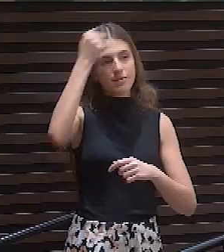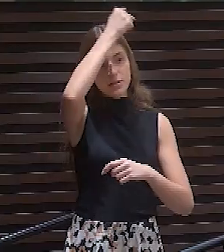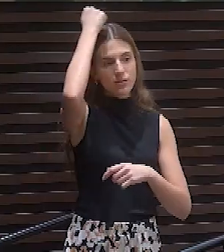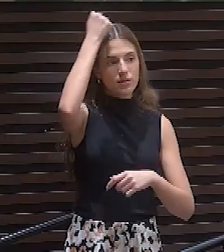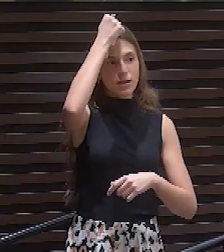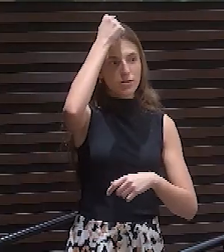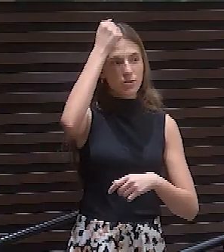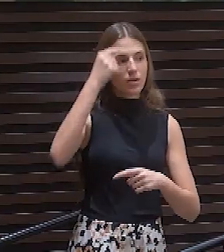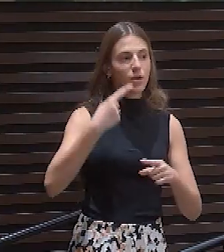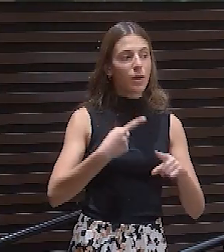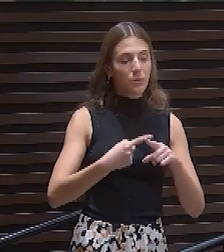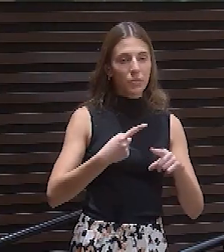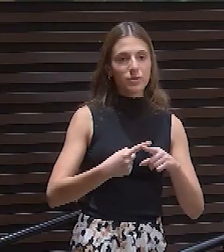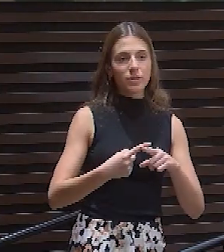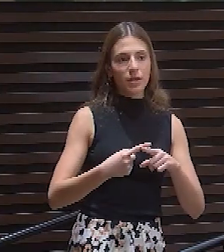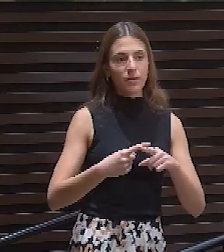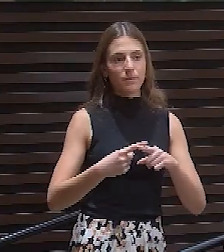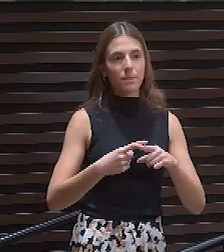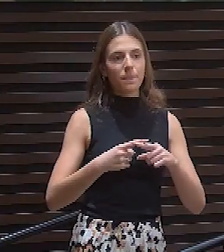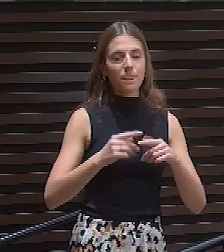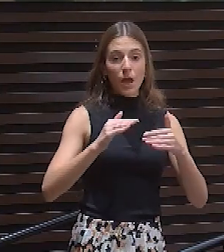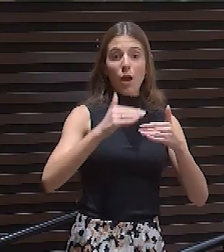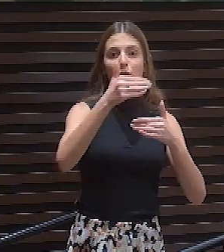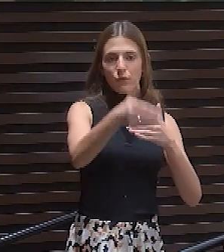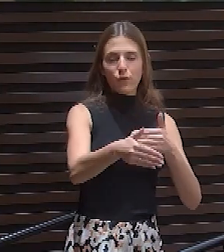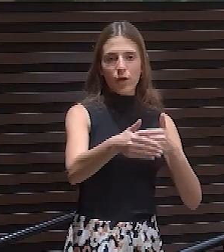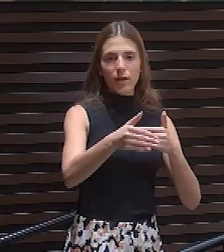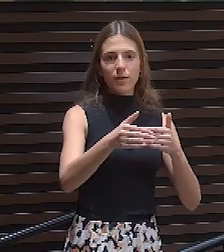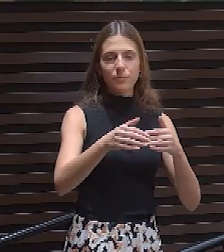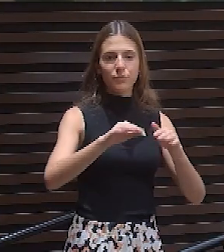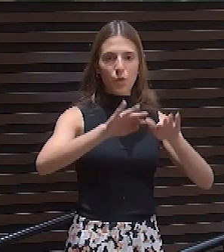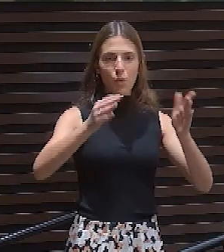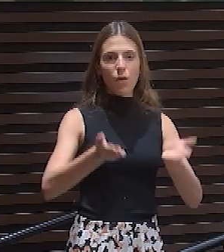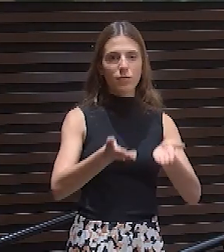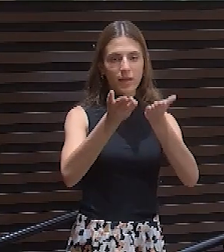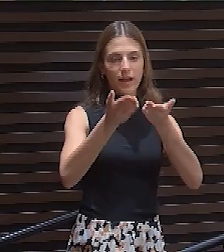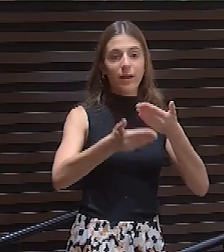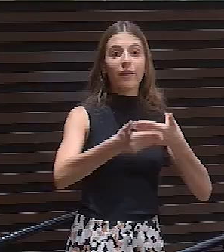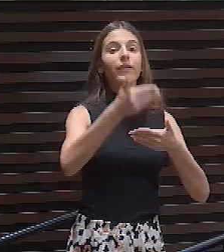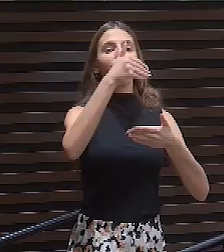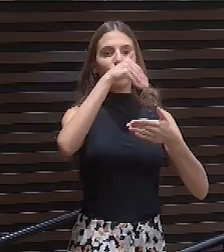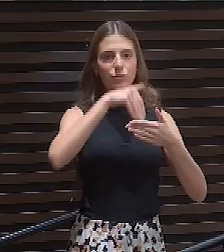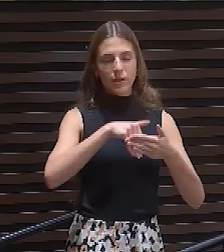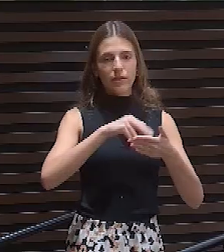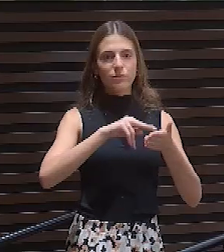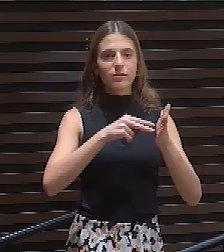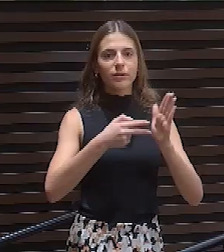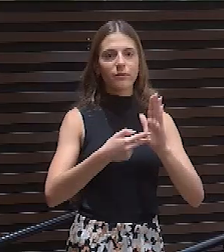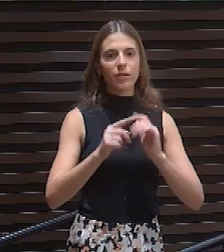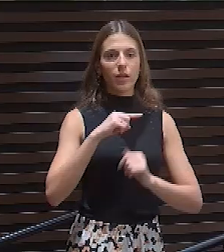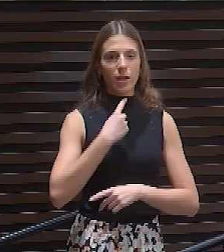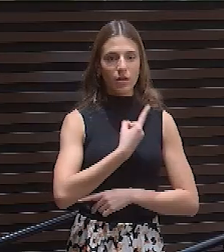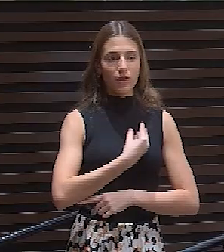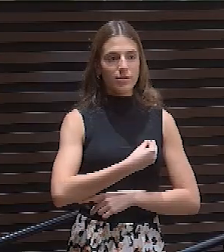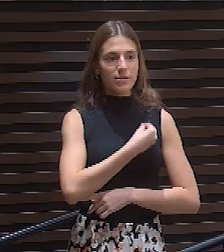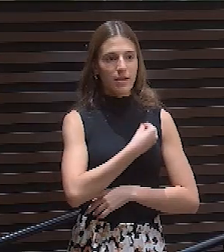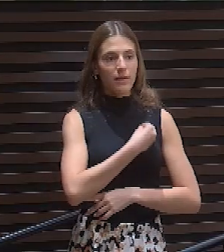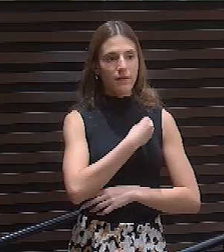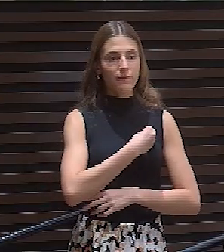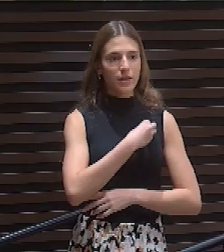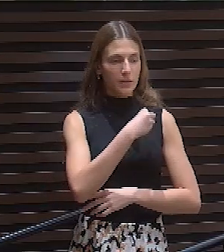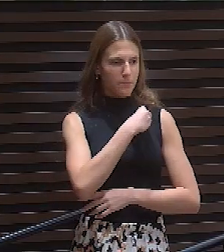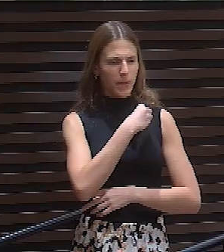altar e lá de dentro representando a nossa vida pregressa que foi